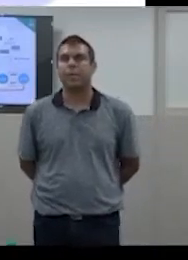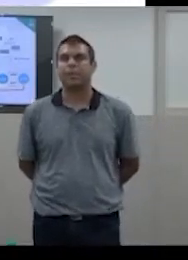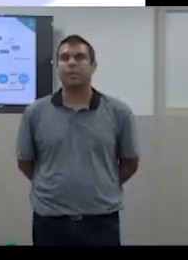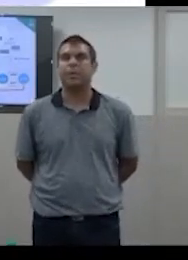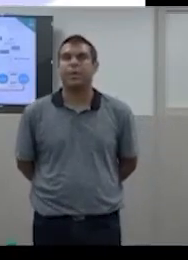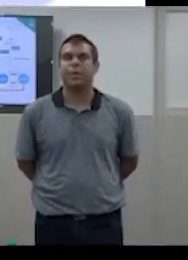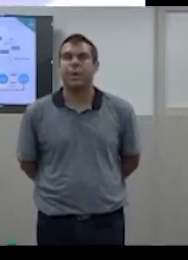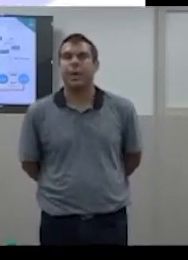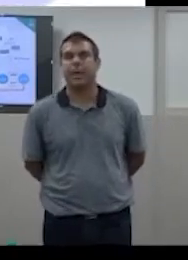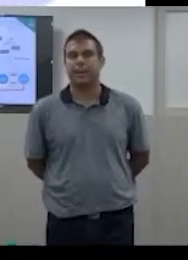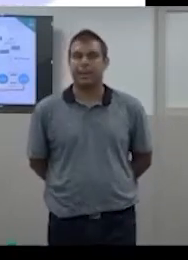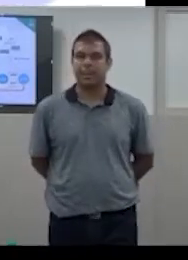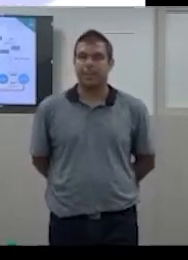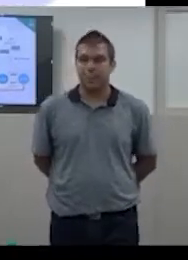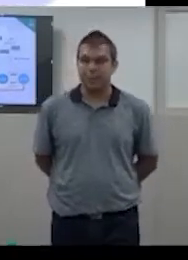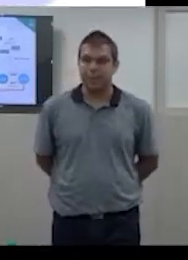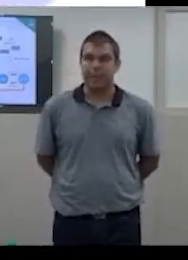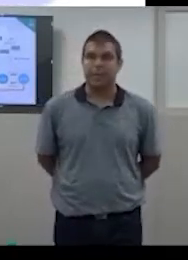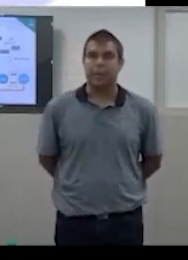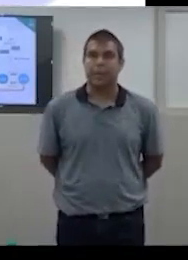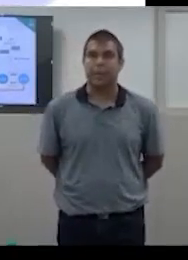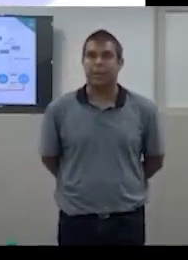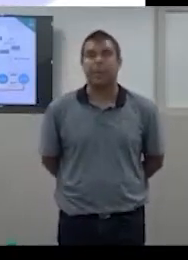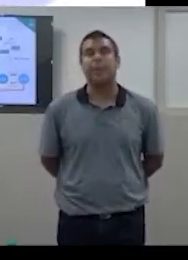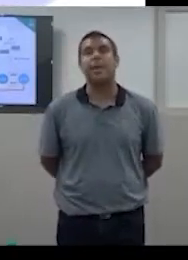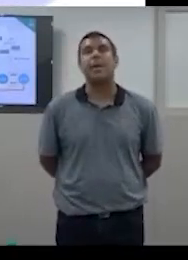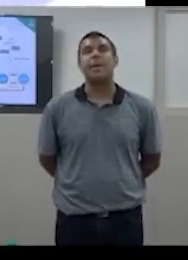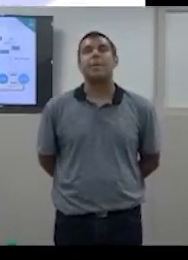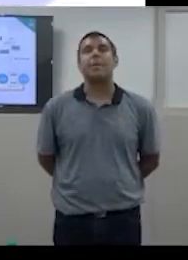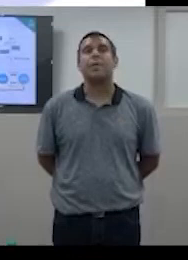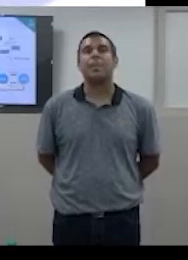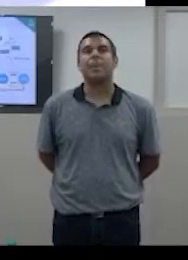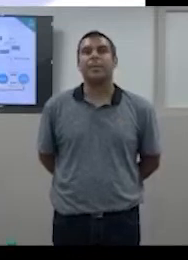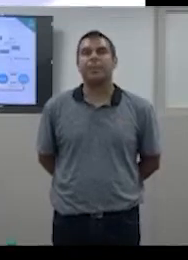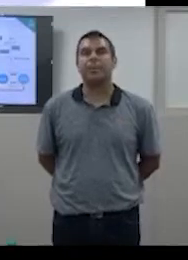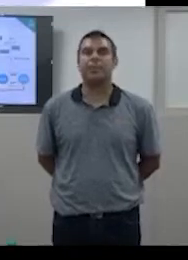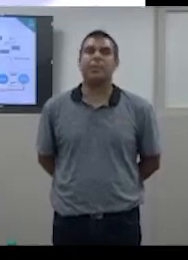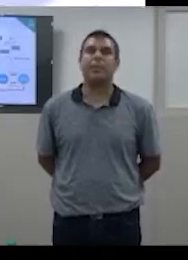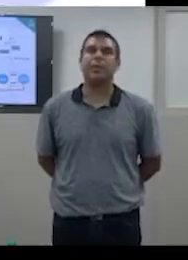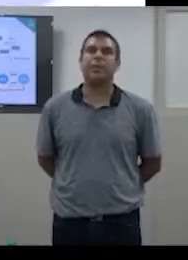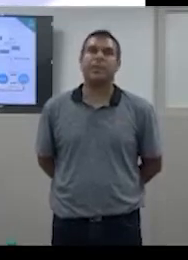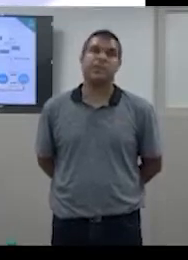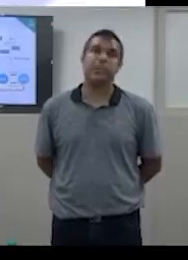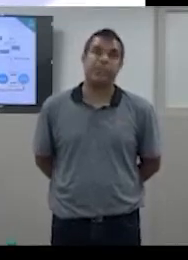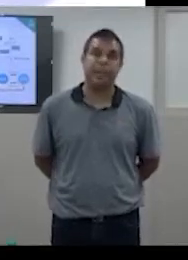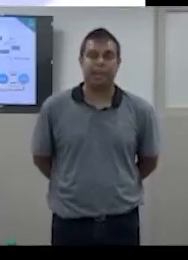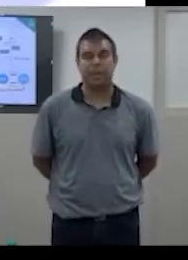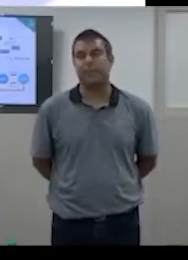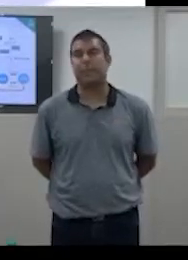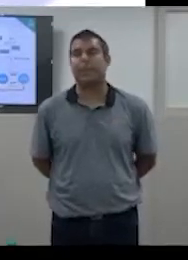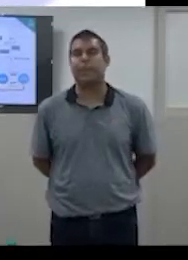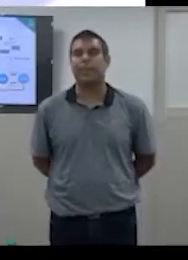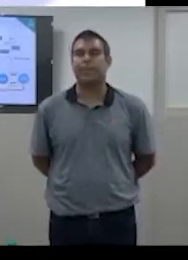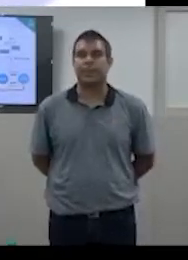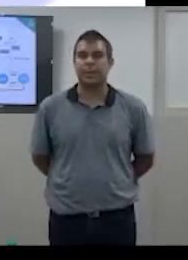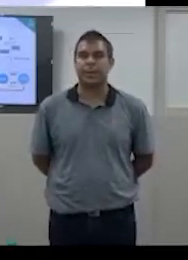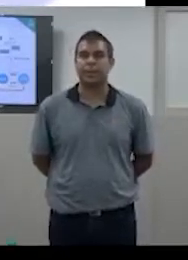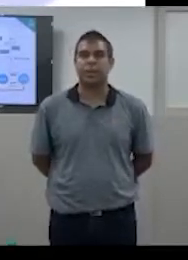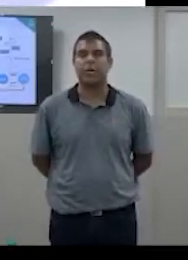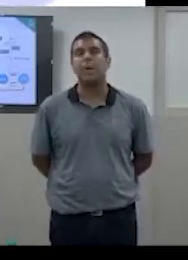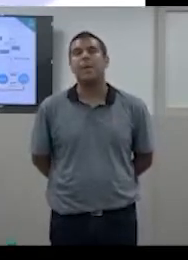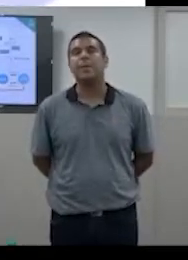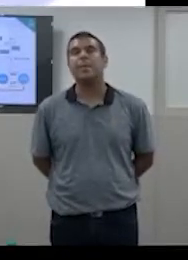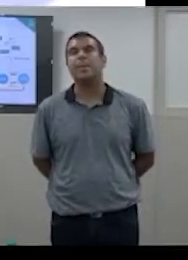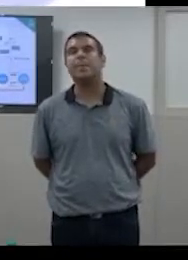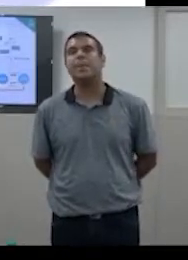que eu vou estar trabalhando, o eixo da temperatura, definido por TC, e o eixo da pressão, definido ali por P, que vai estar representado